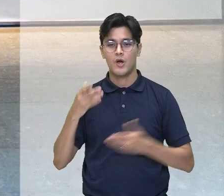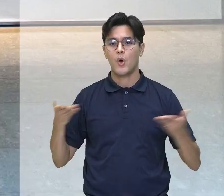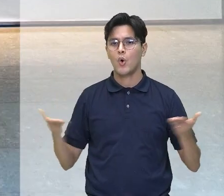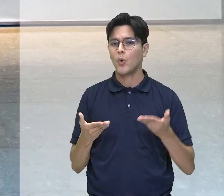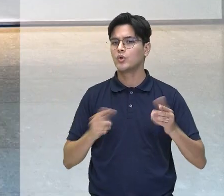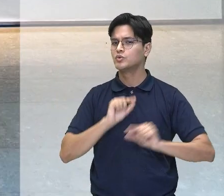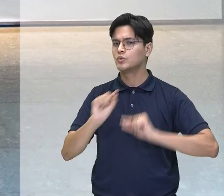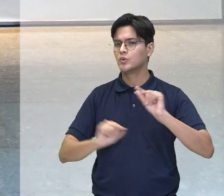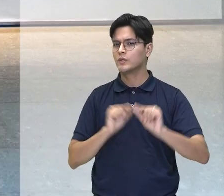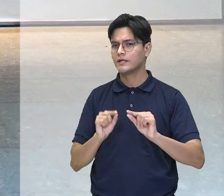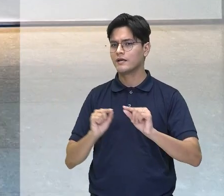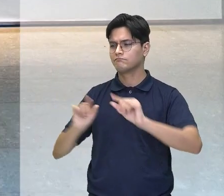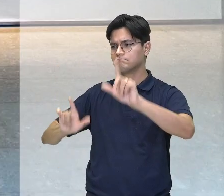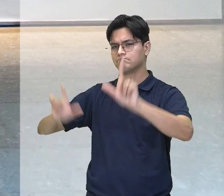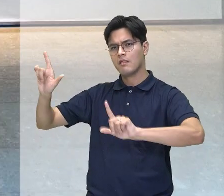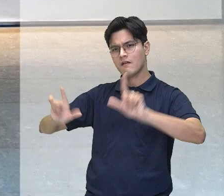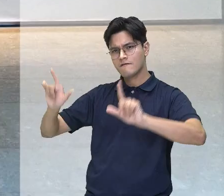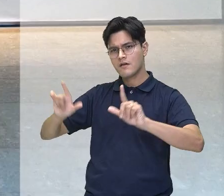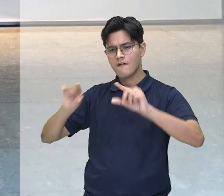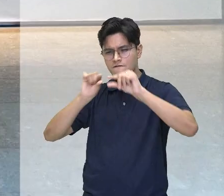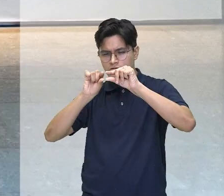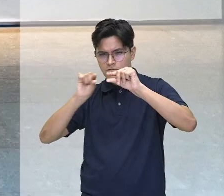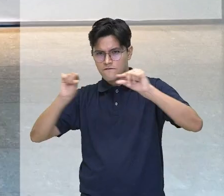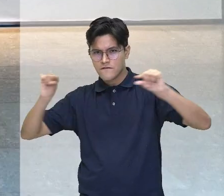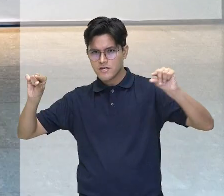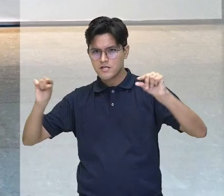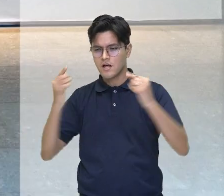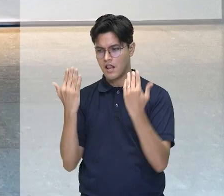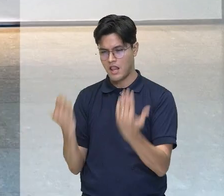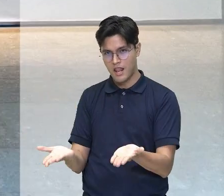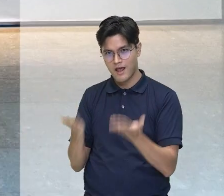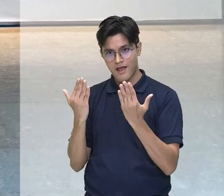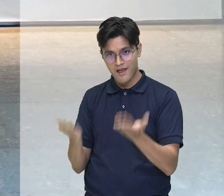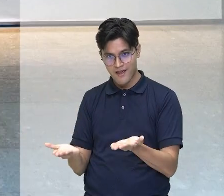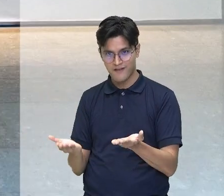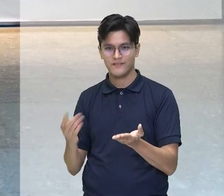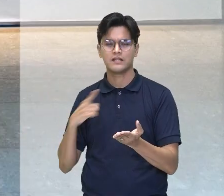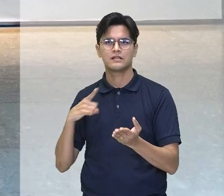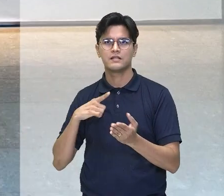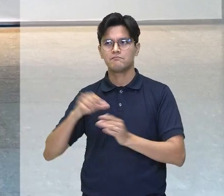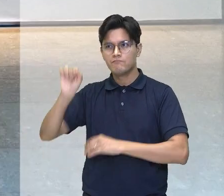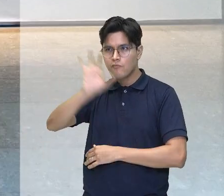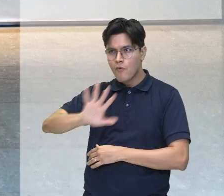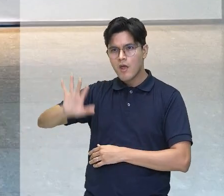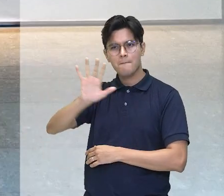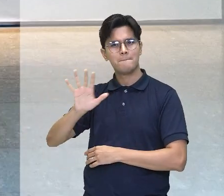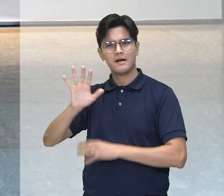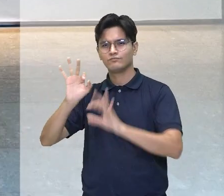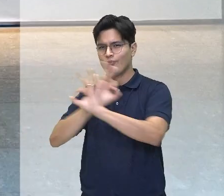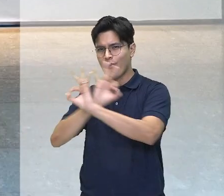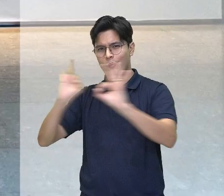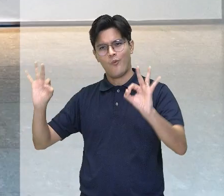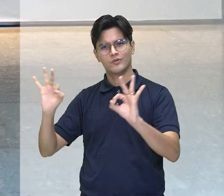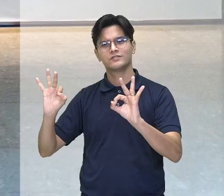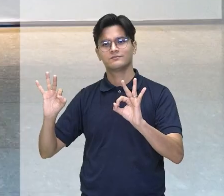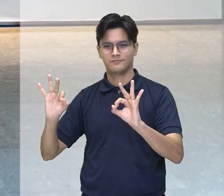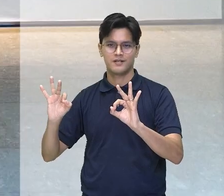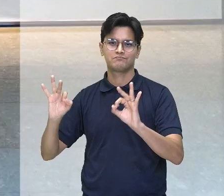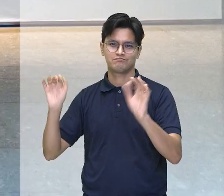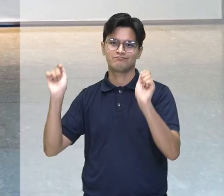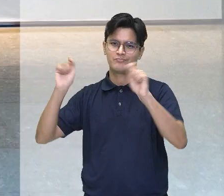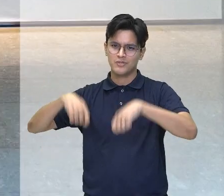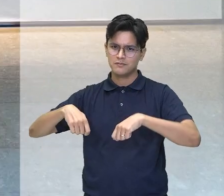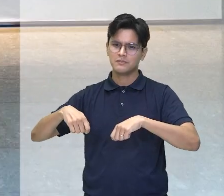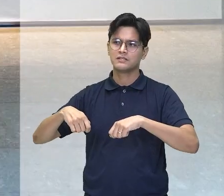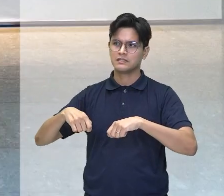temos TVs que são finas, leves, com resolução de alta definição, te trazendo aí quase